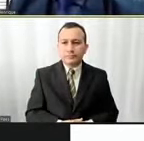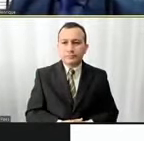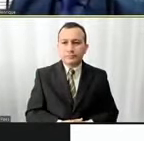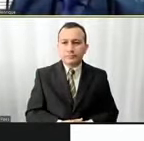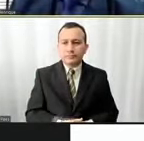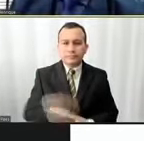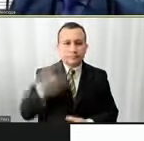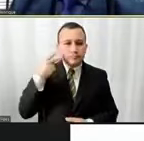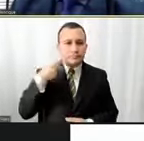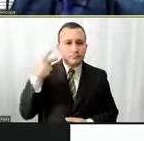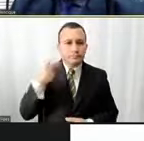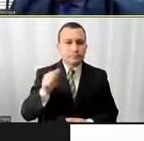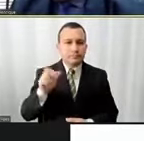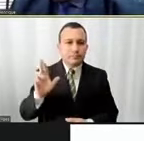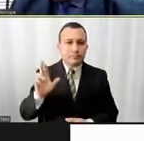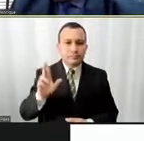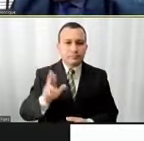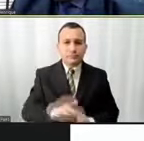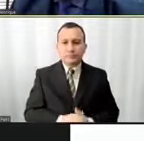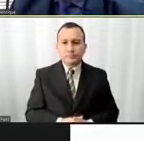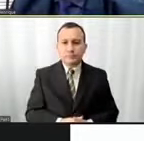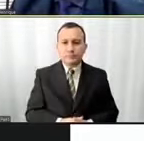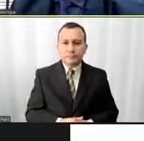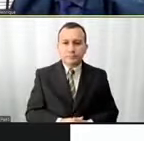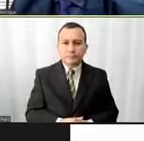Vereador Alex Rodrigues.